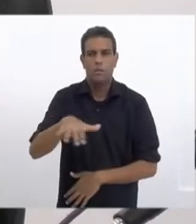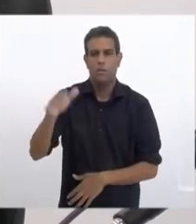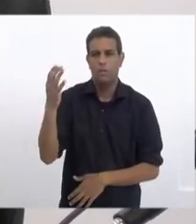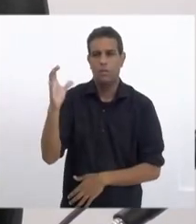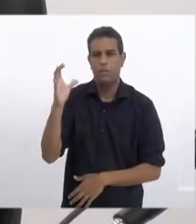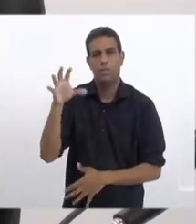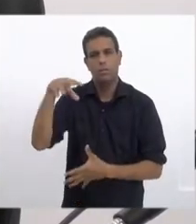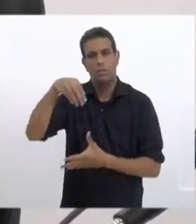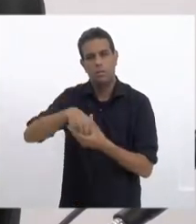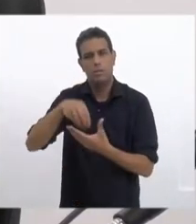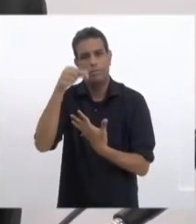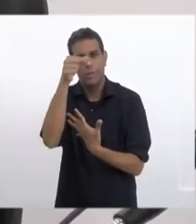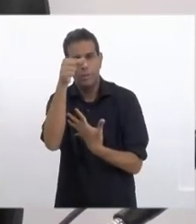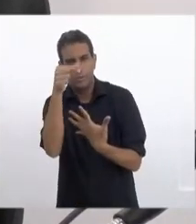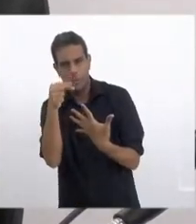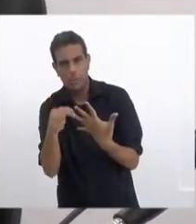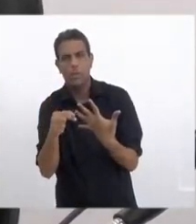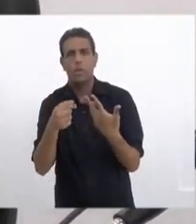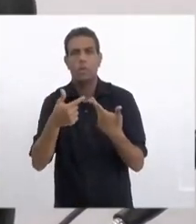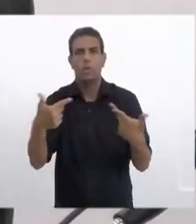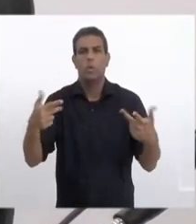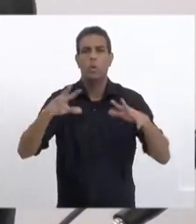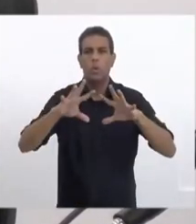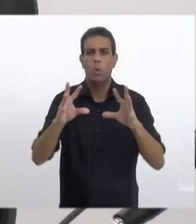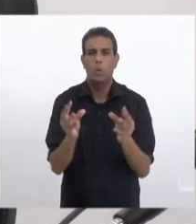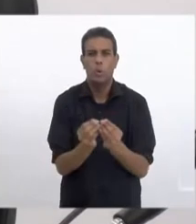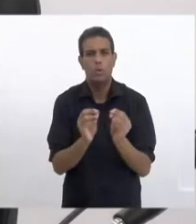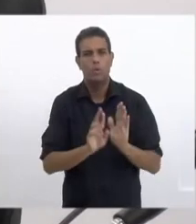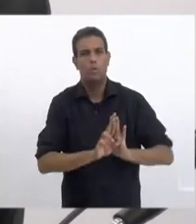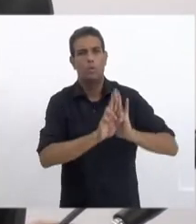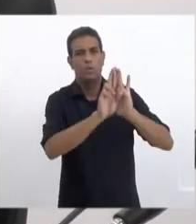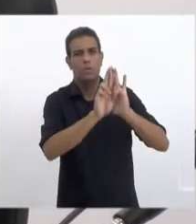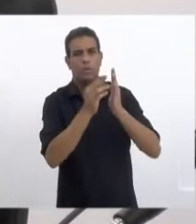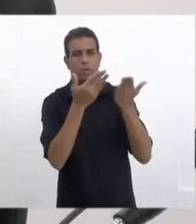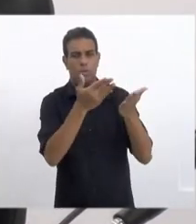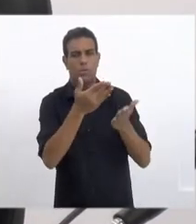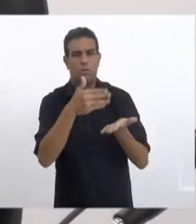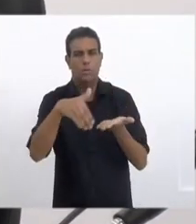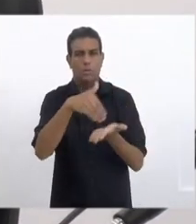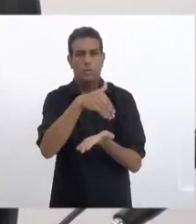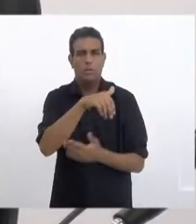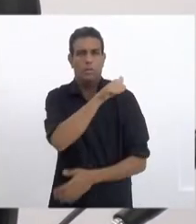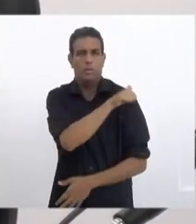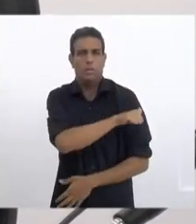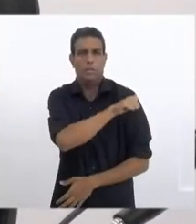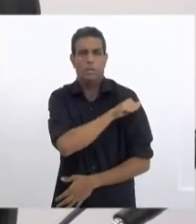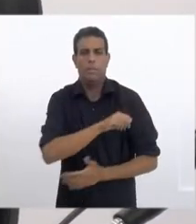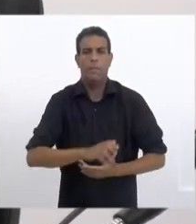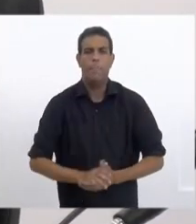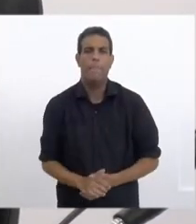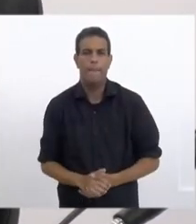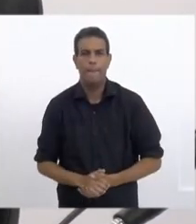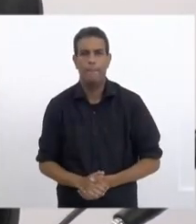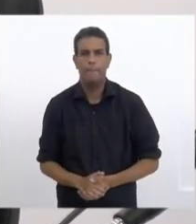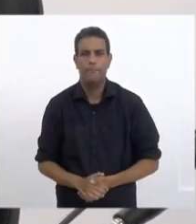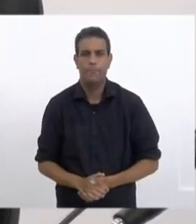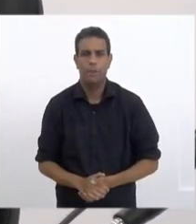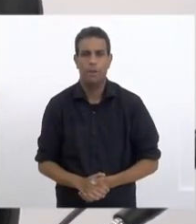ações, trazendo aqui, fazendo uma fala também enquanto representante da Prefeitura de Niterói,